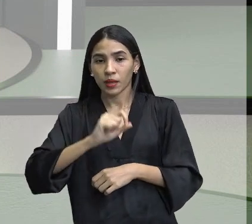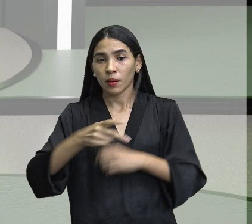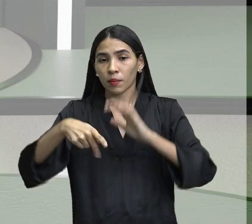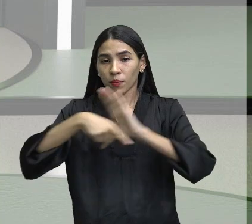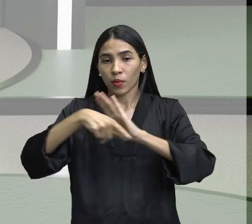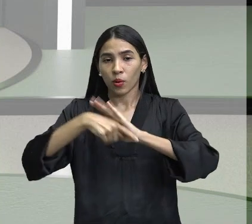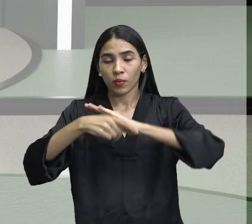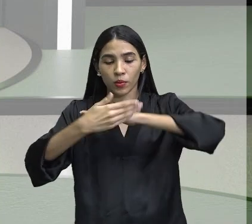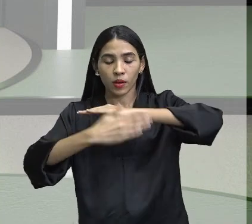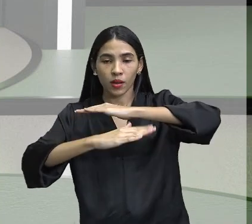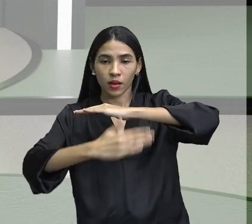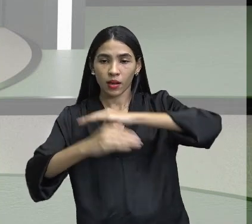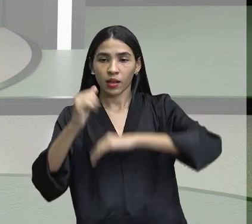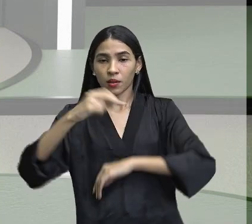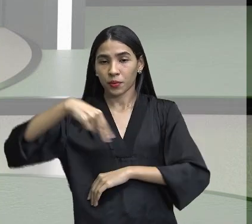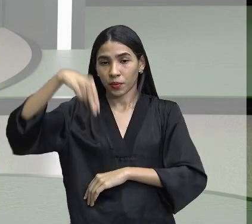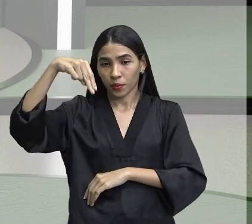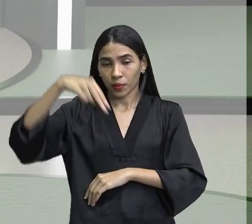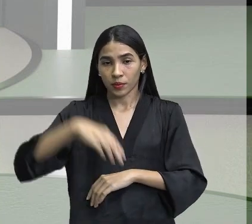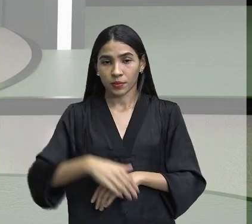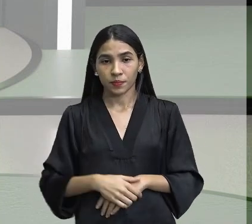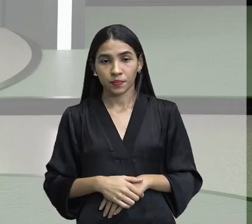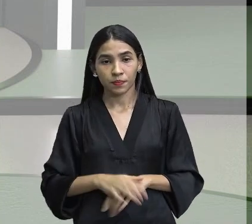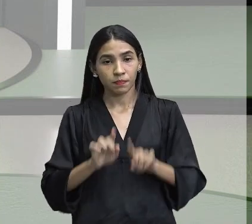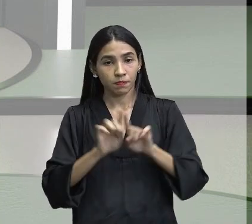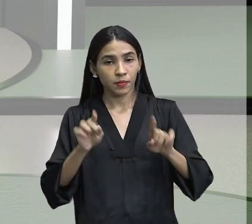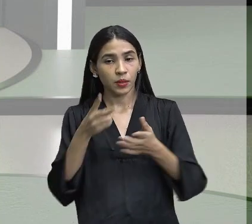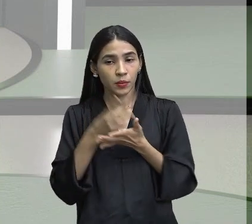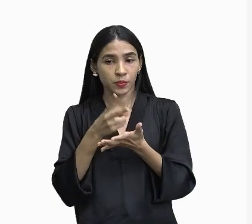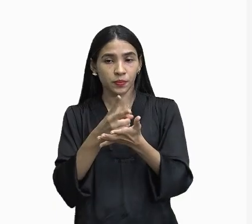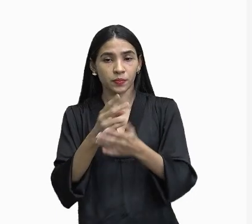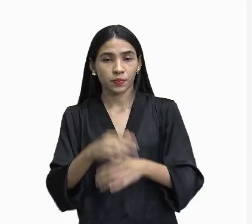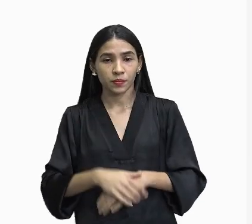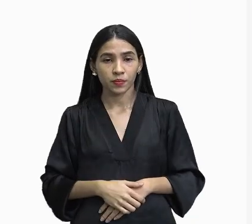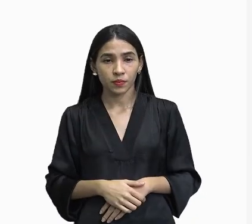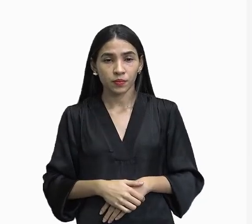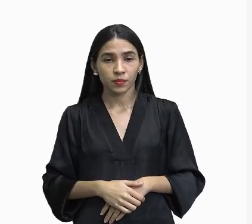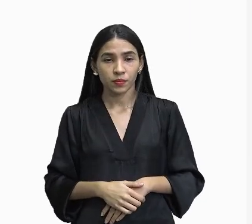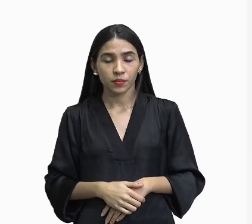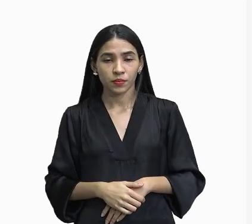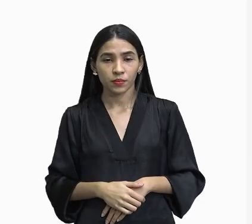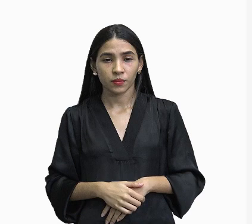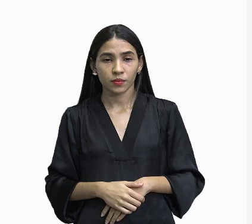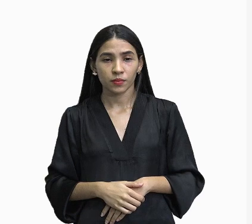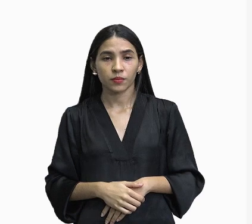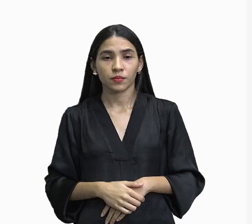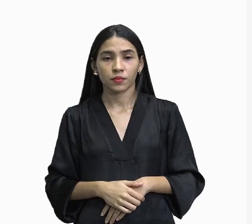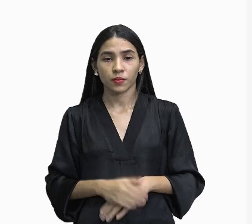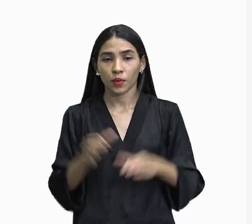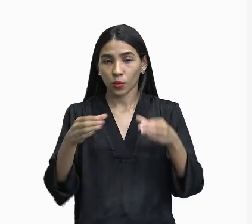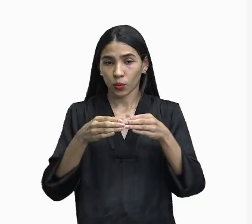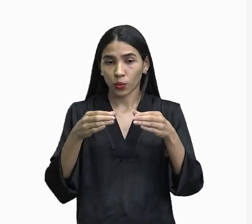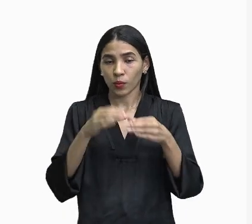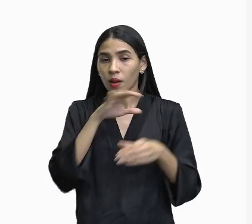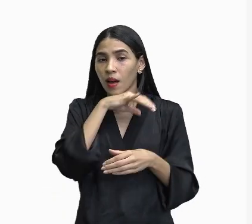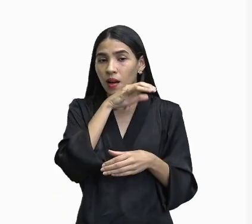no hemisfério norte. Mas, continuando aí, falando um pouquinho sobre esses indivíduos,